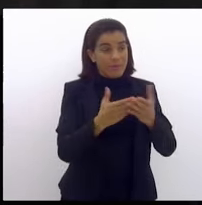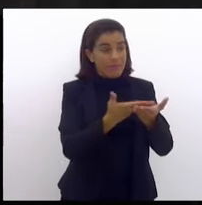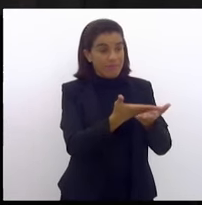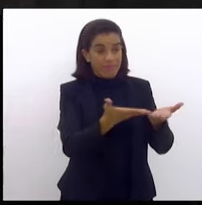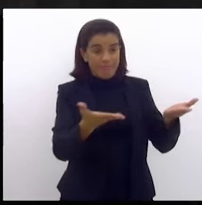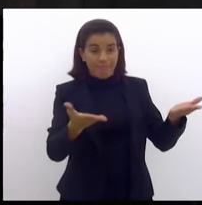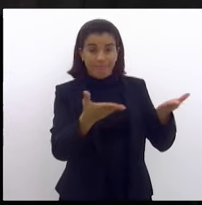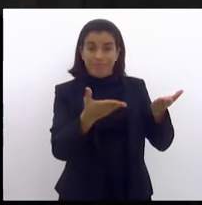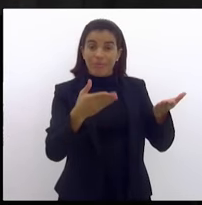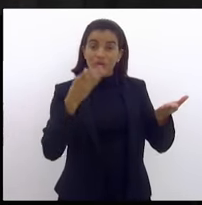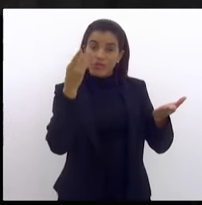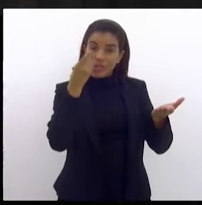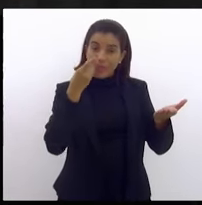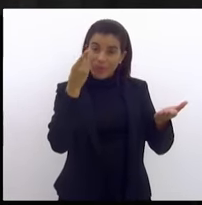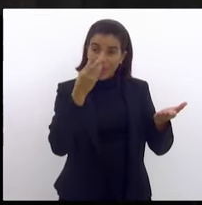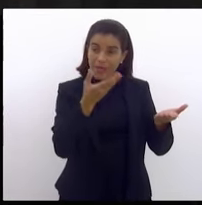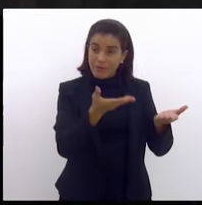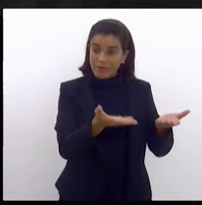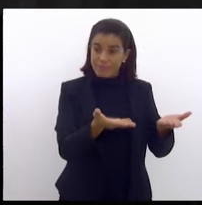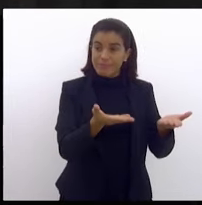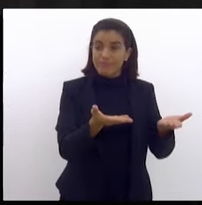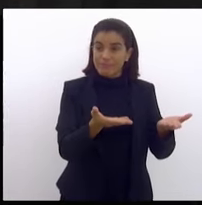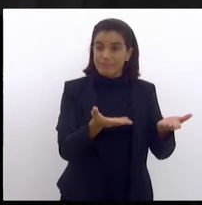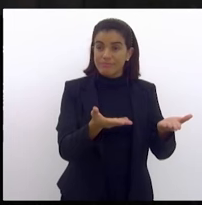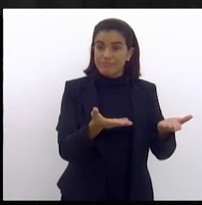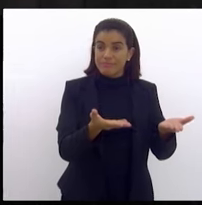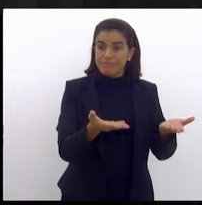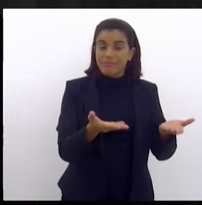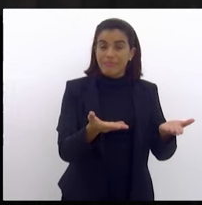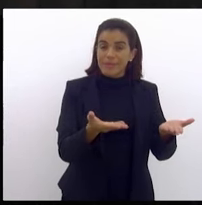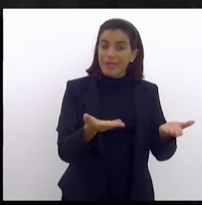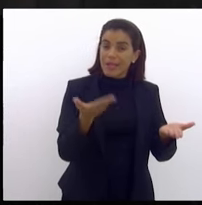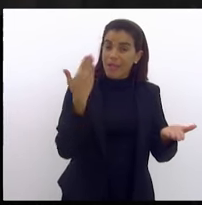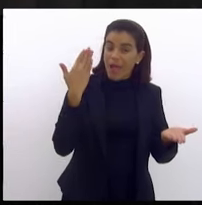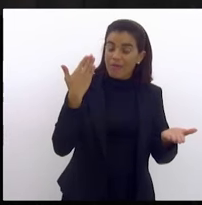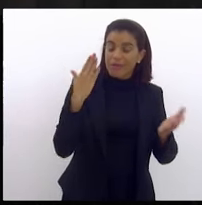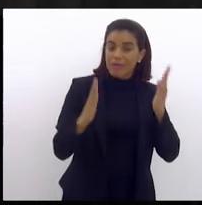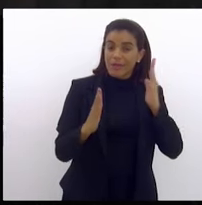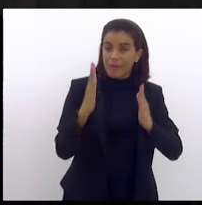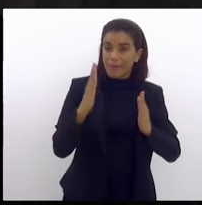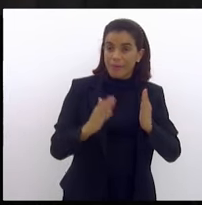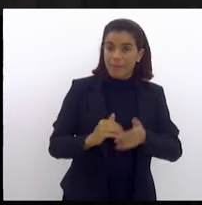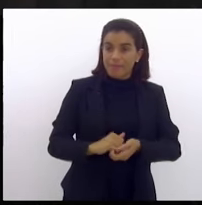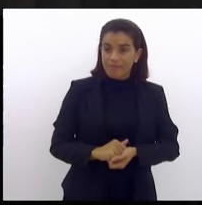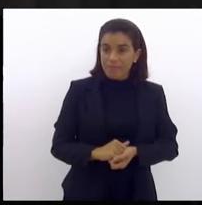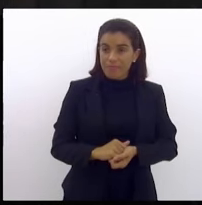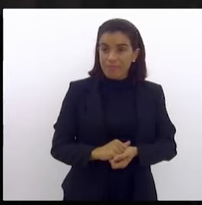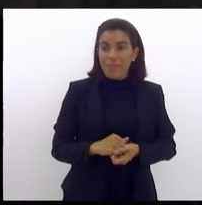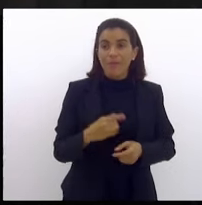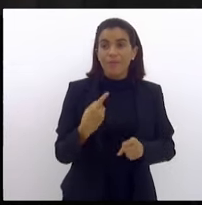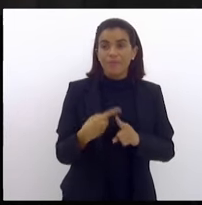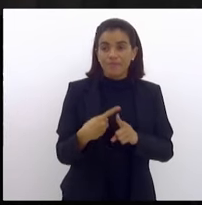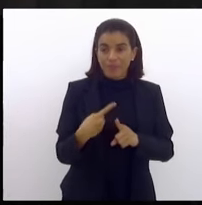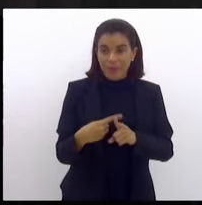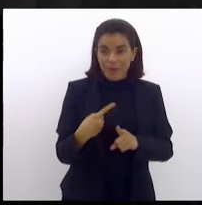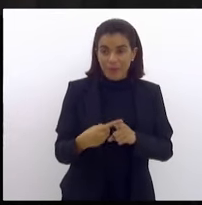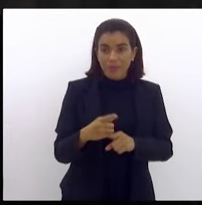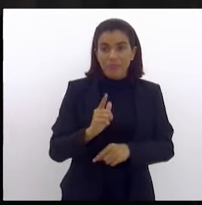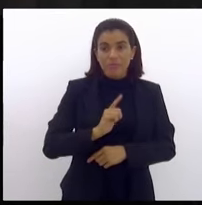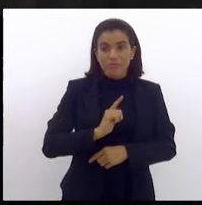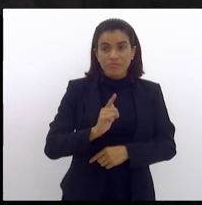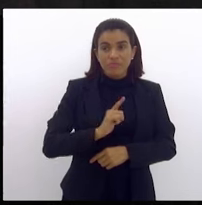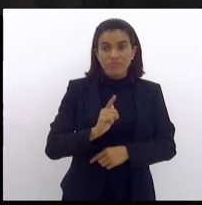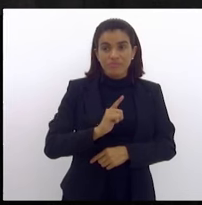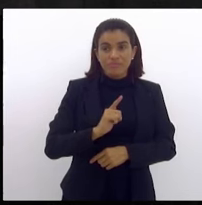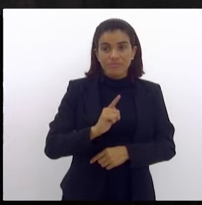do parlamento que estava no poder daquela época. Porque havia